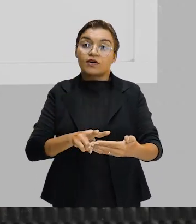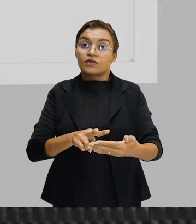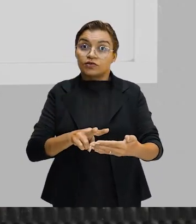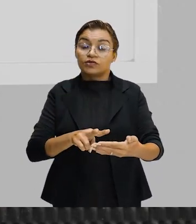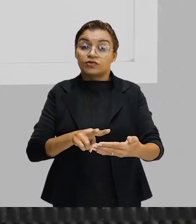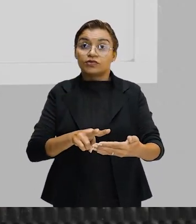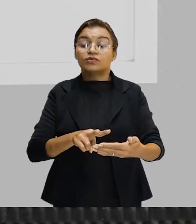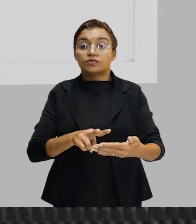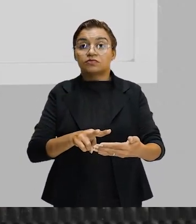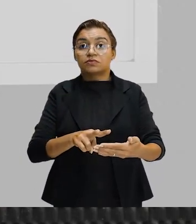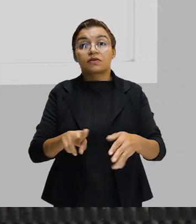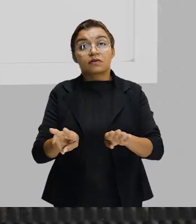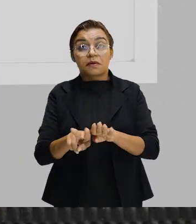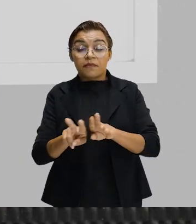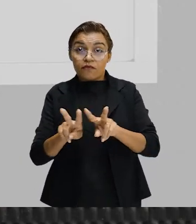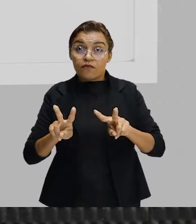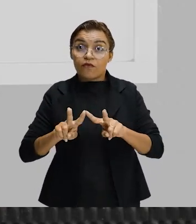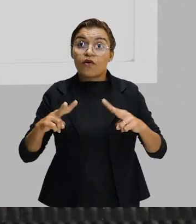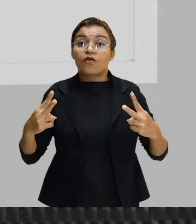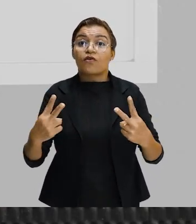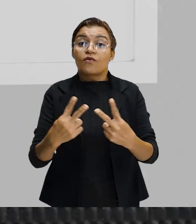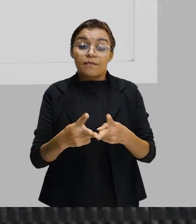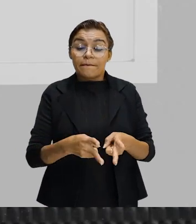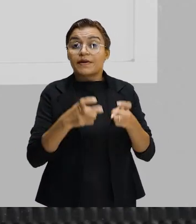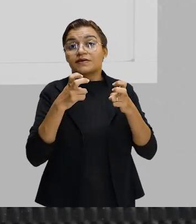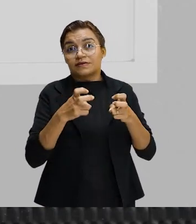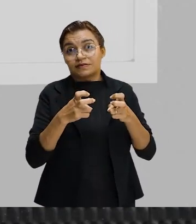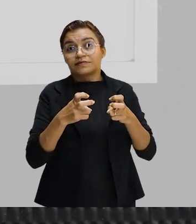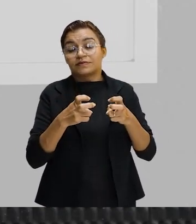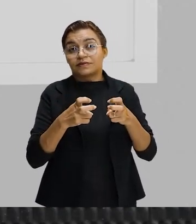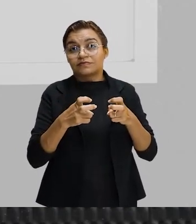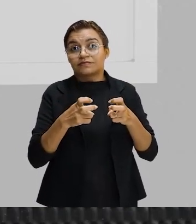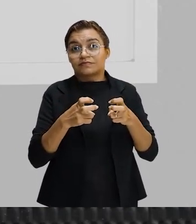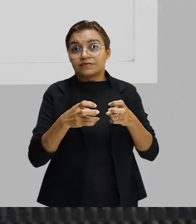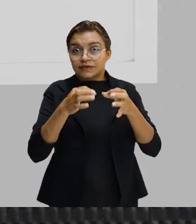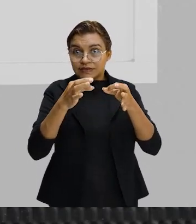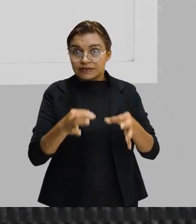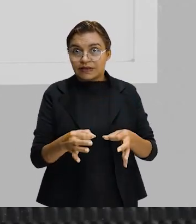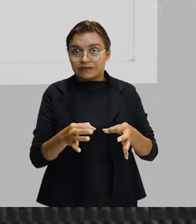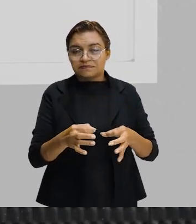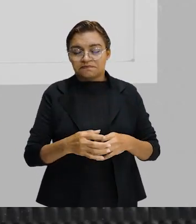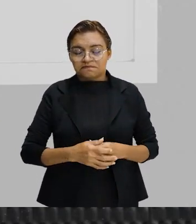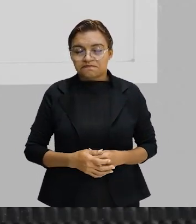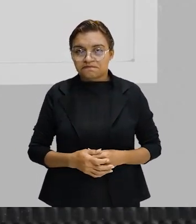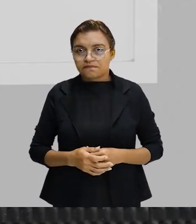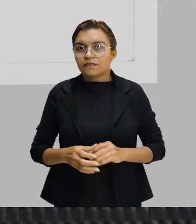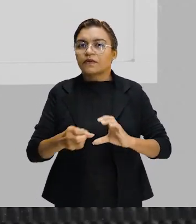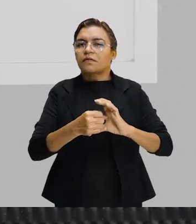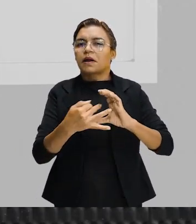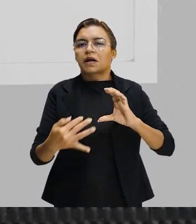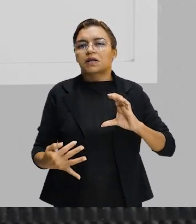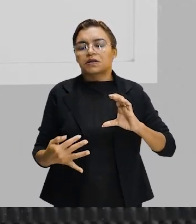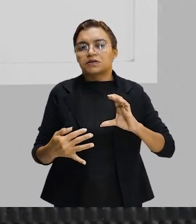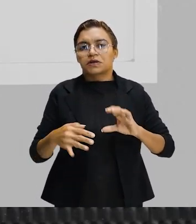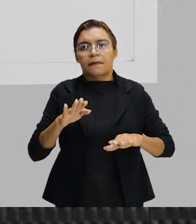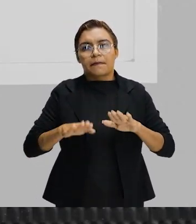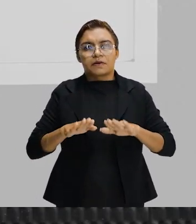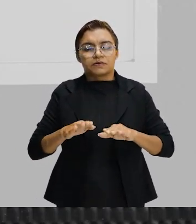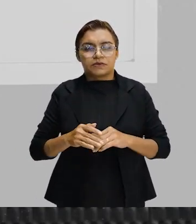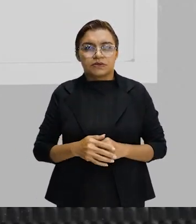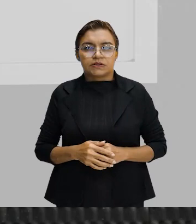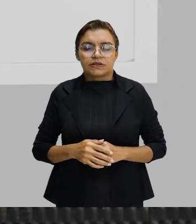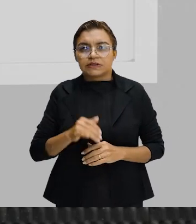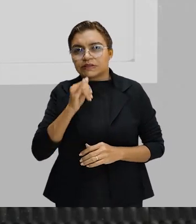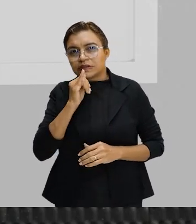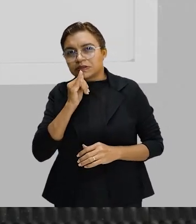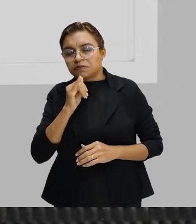consigo definir o volume deste sólido. Então, eles são definidos. Uma característica que talvez seja a mais importante para a aula de